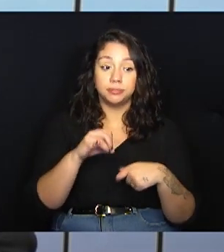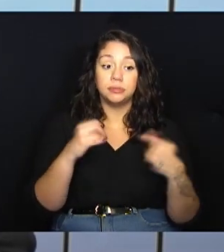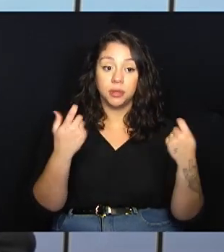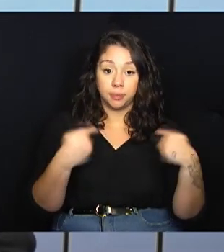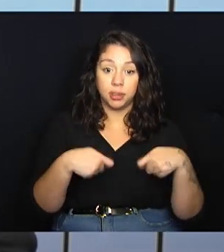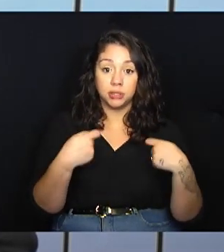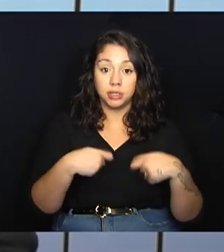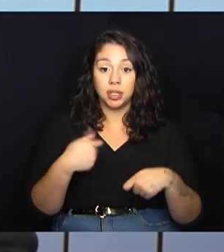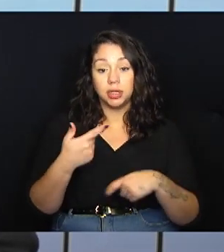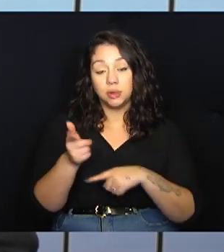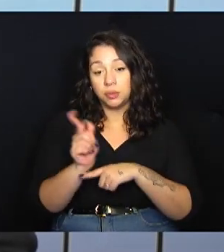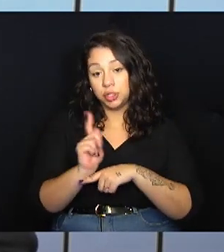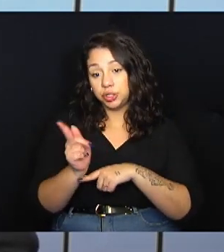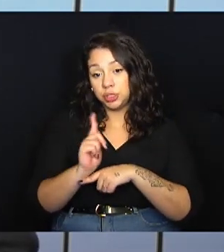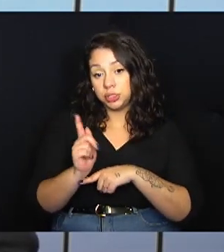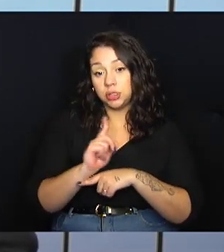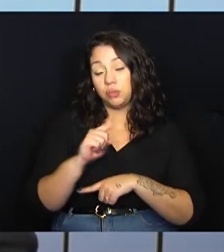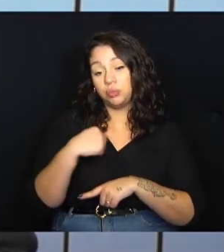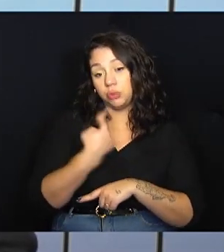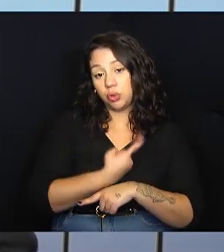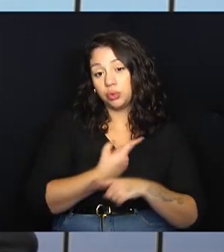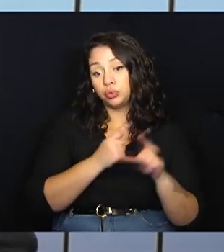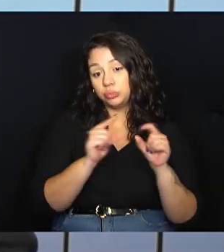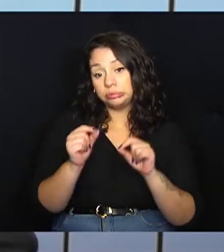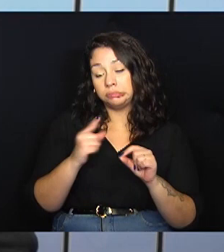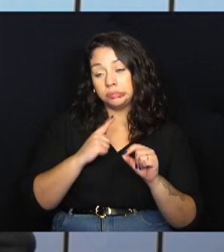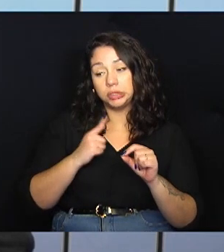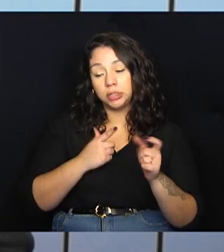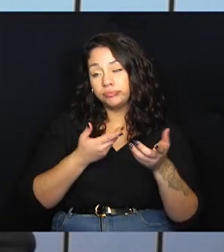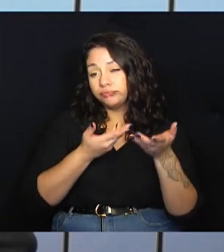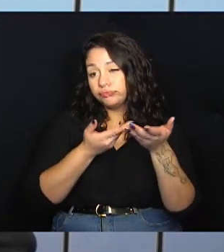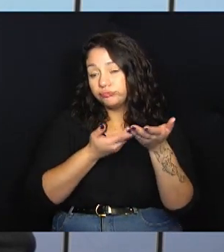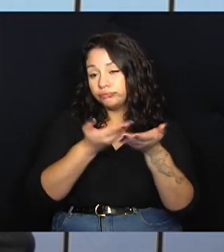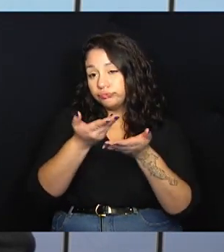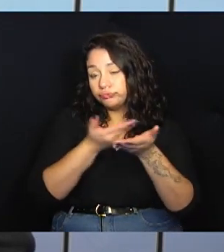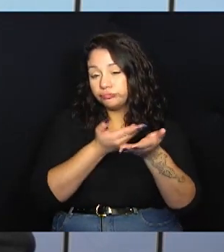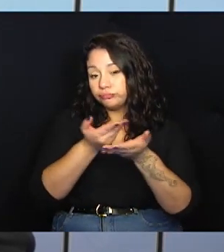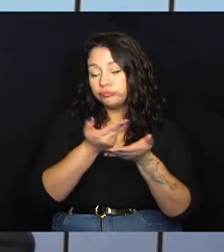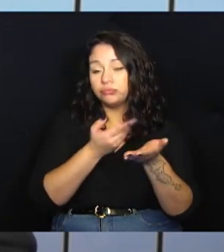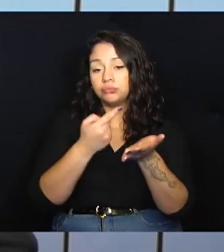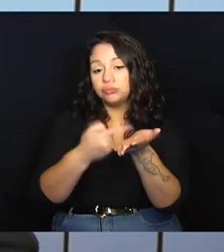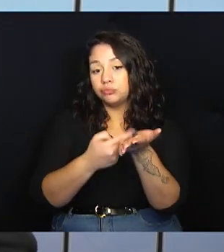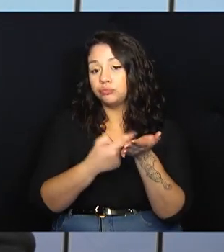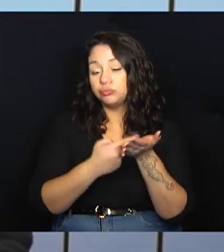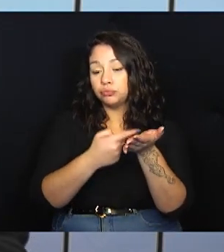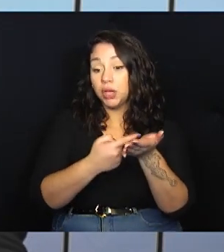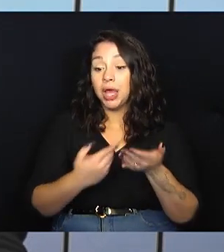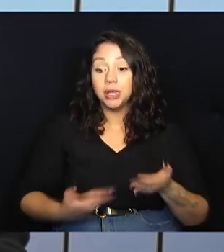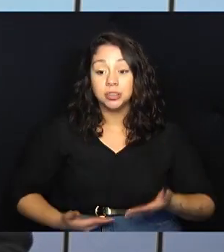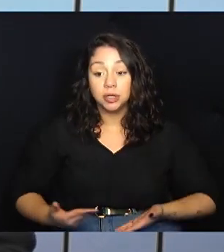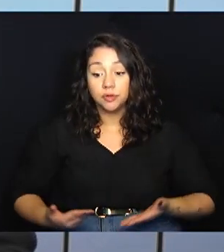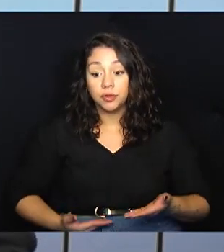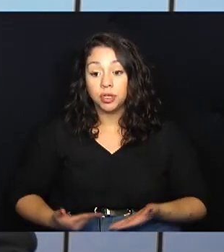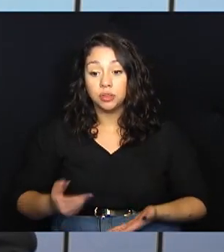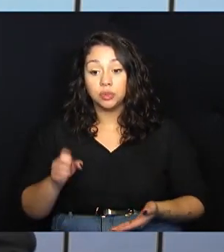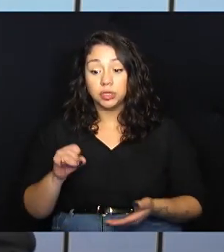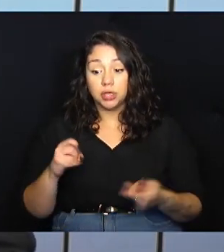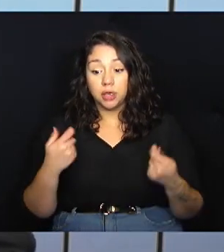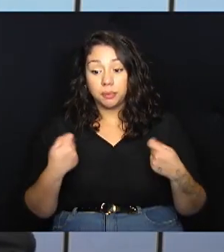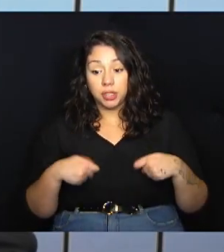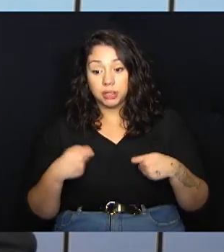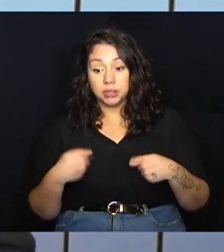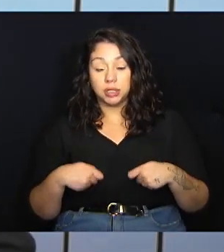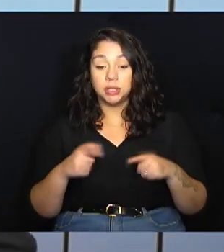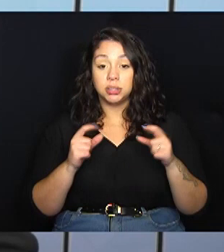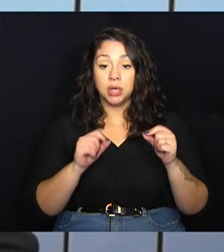sou eu, né? Nós então fazemos a articulação com aquele serviço. Muitas vezes, se é necessário, fazemos